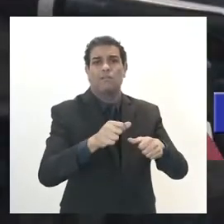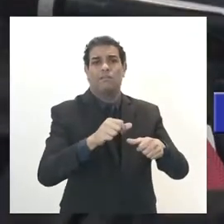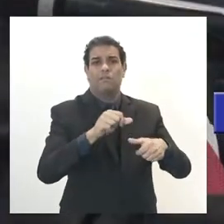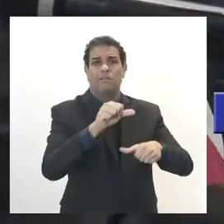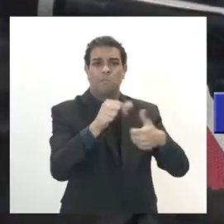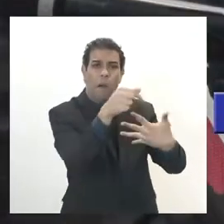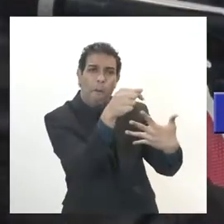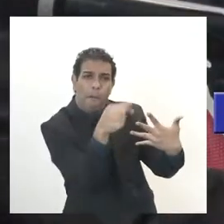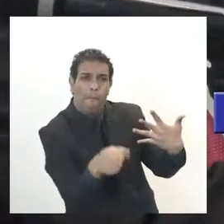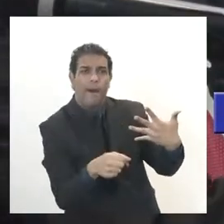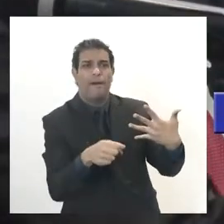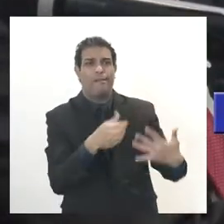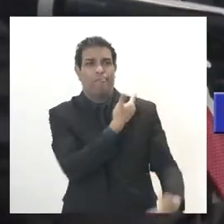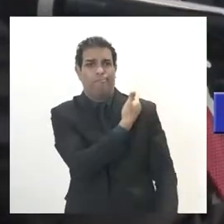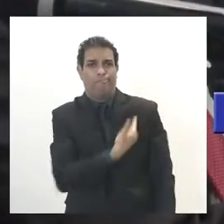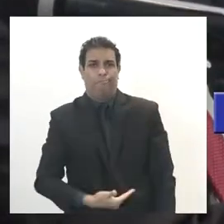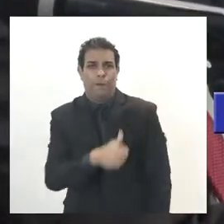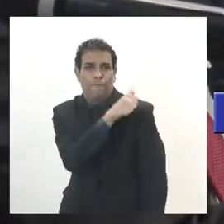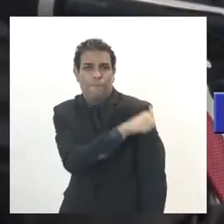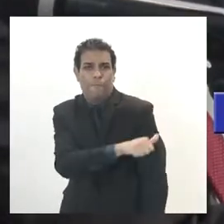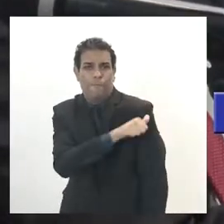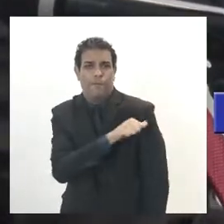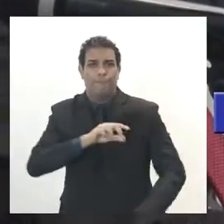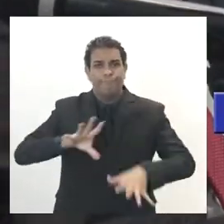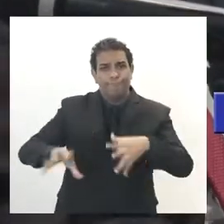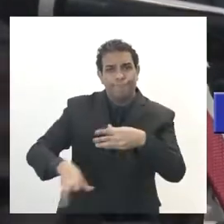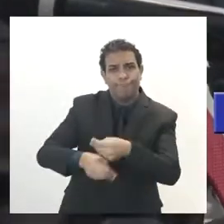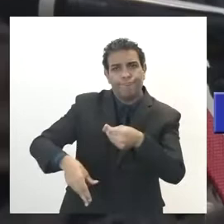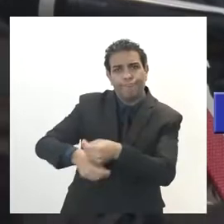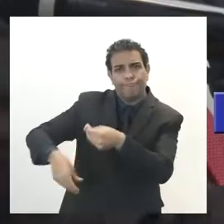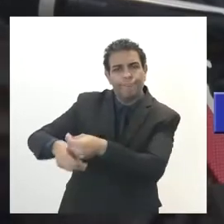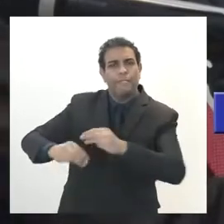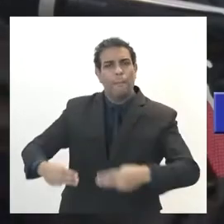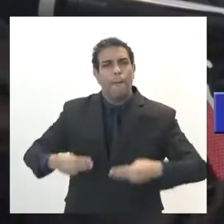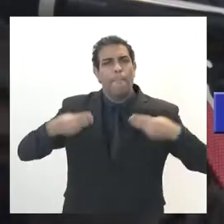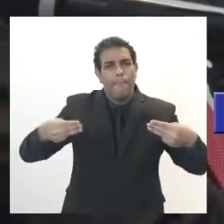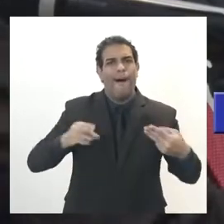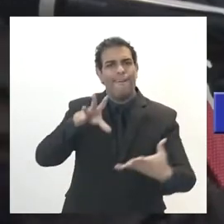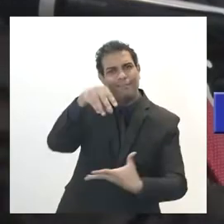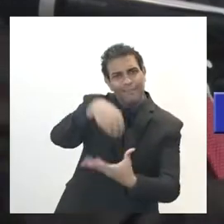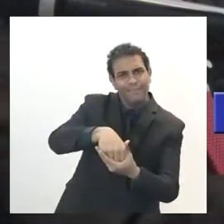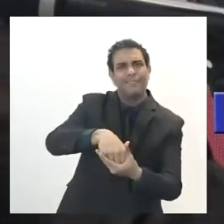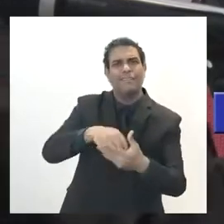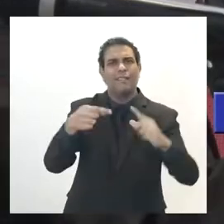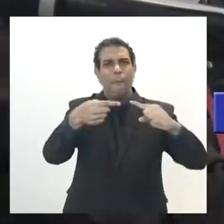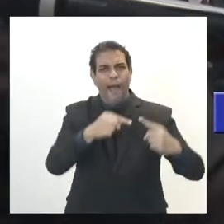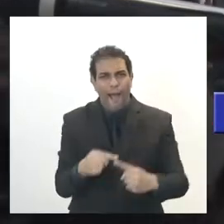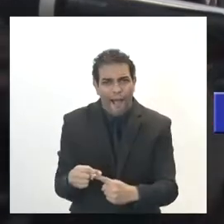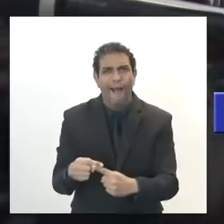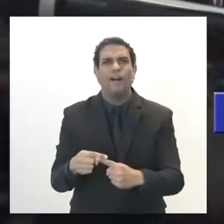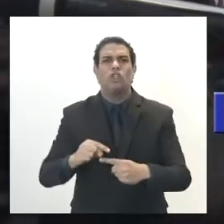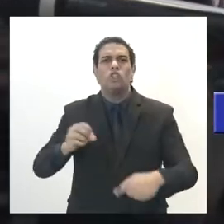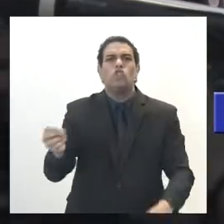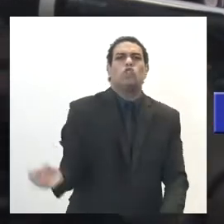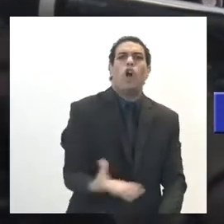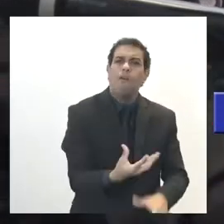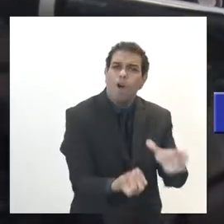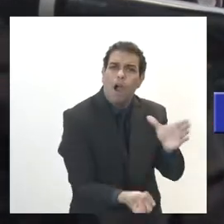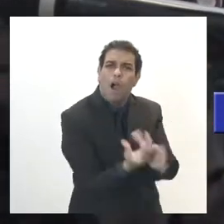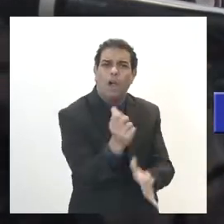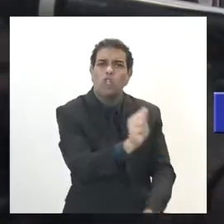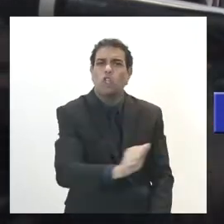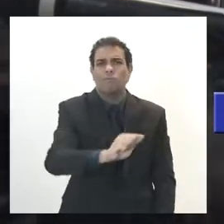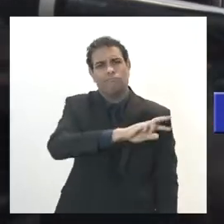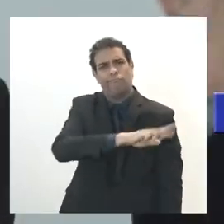o organograma do estado é fundir Ministério vai pegar a secretaria está vinculado ao ministério e vincular a outra criar um órgão novo não se